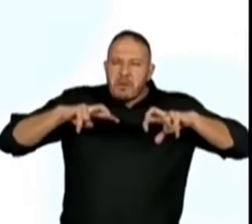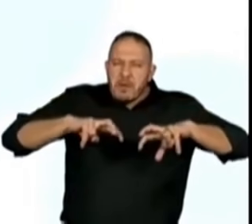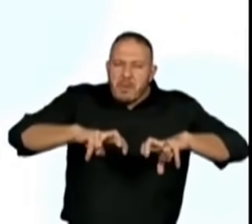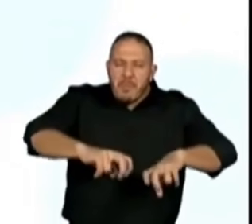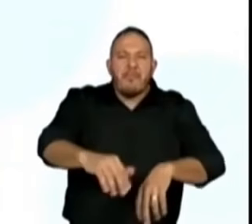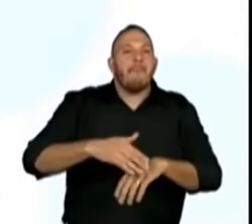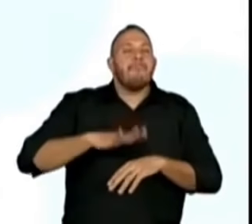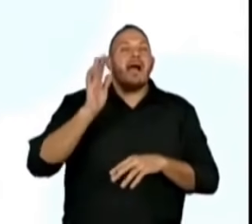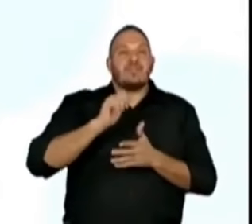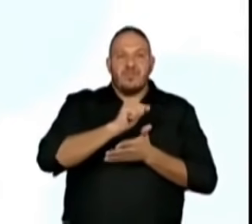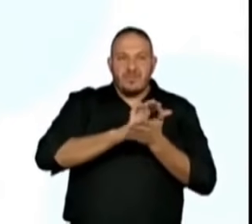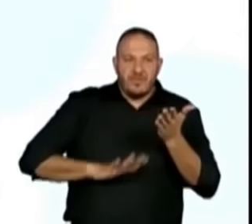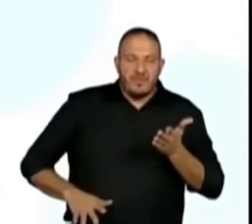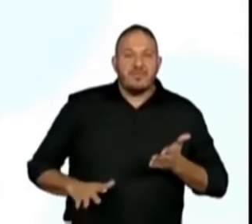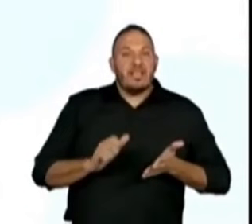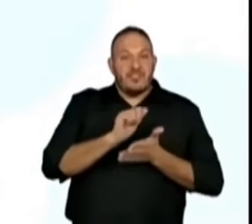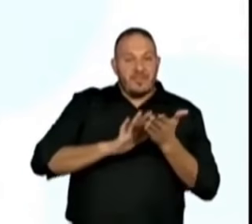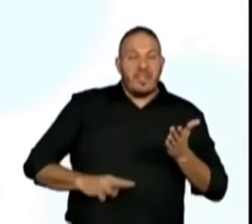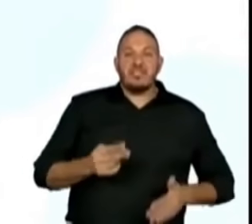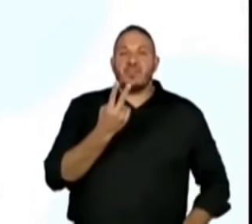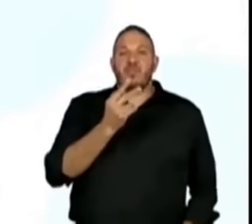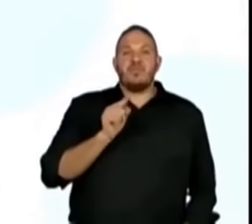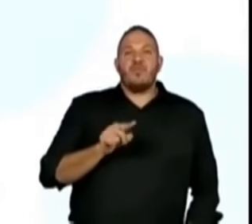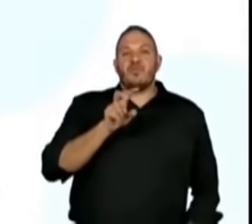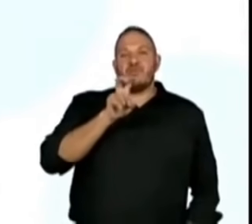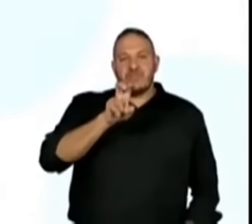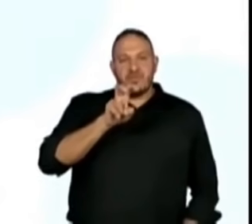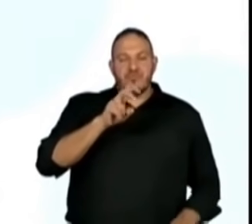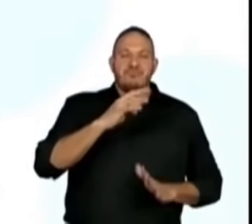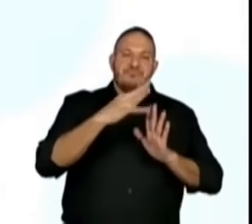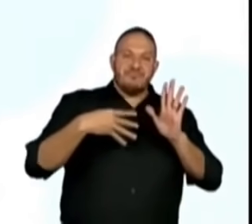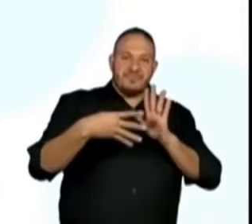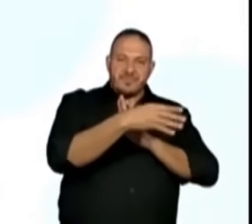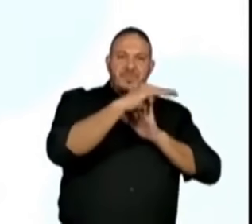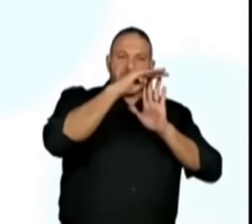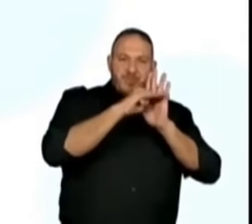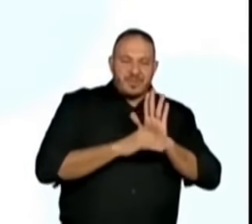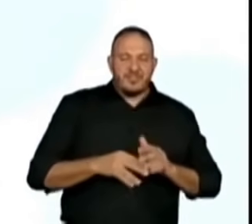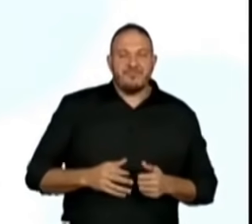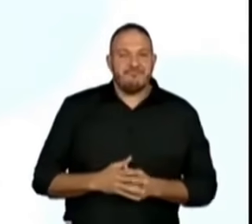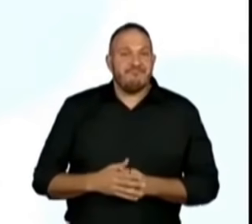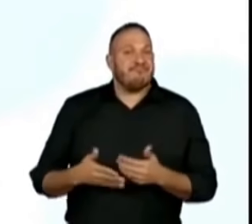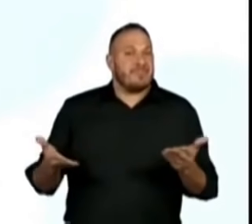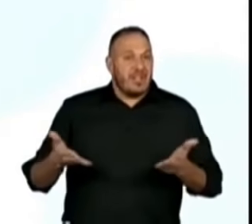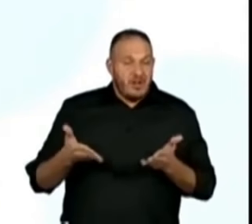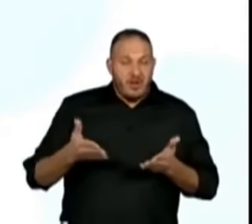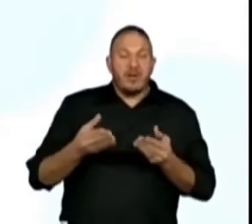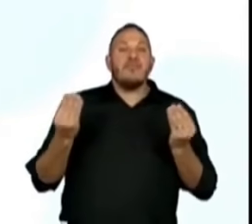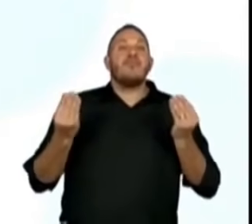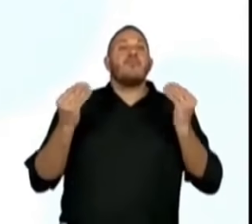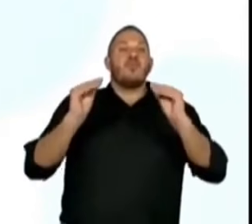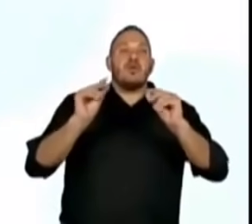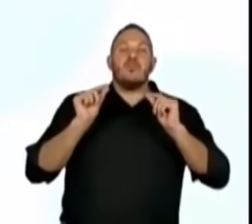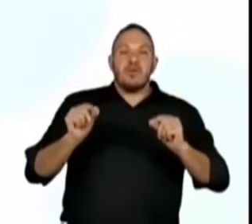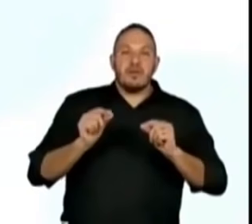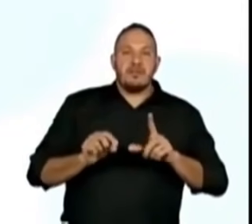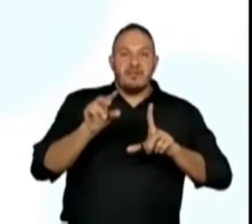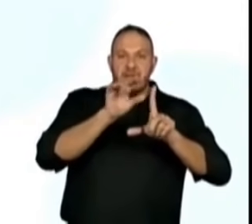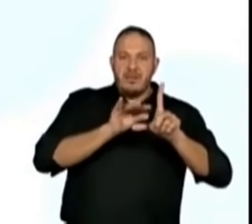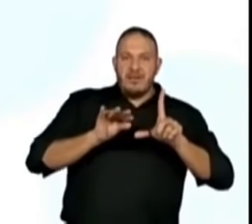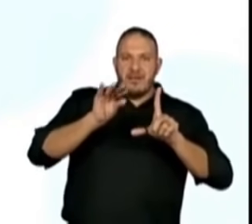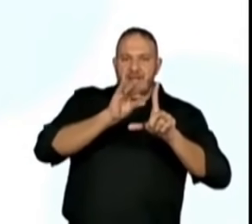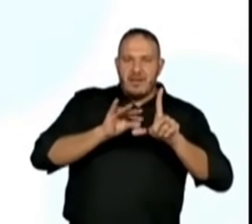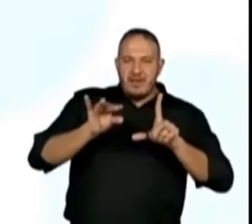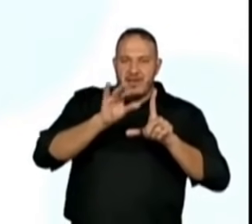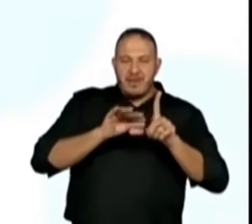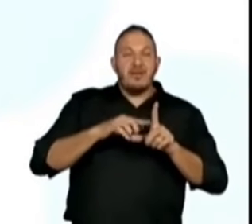né? Atividade 2.5 no currículo em ação, ok? Vou colocar a nossa telinha aqui de